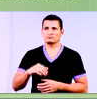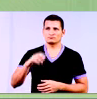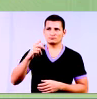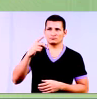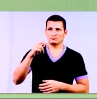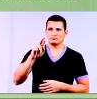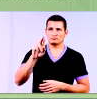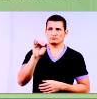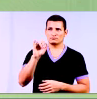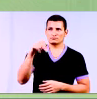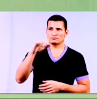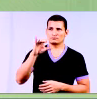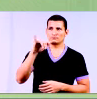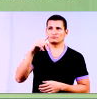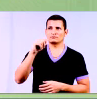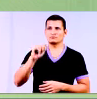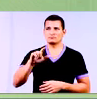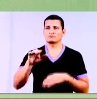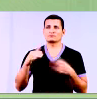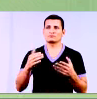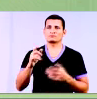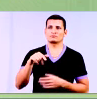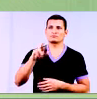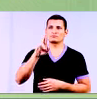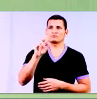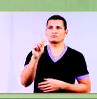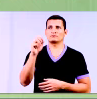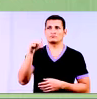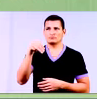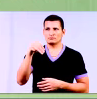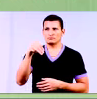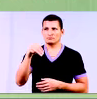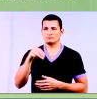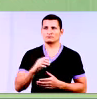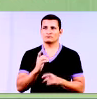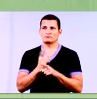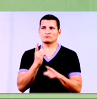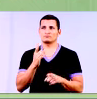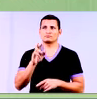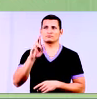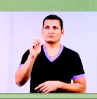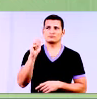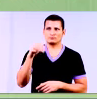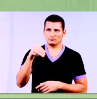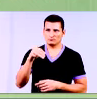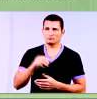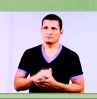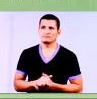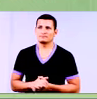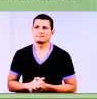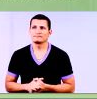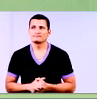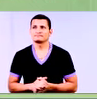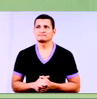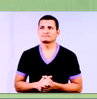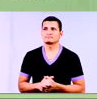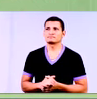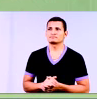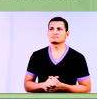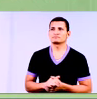essa? Memória principal a gente chamou e a gente descobriu, sabe que a memória principal é a memória